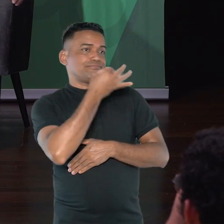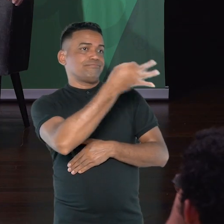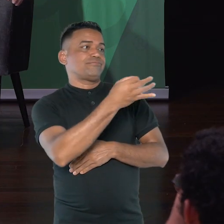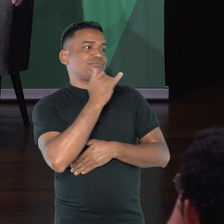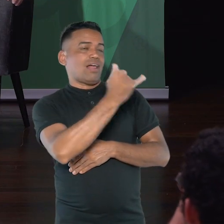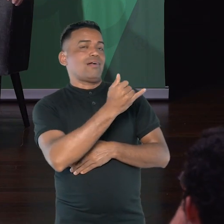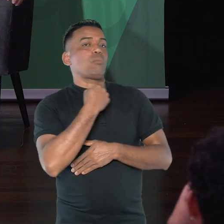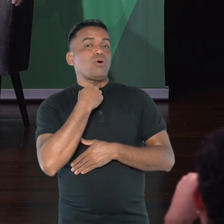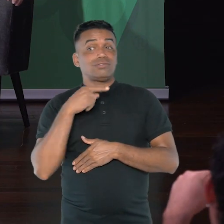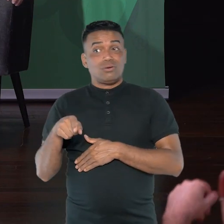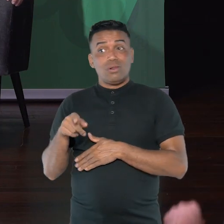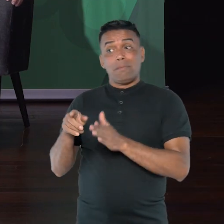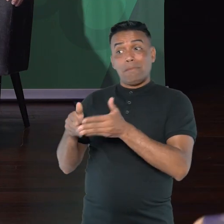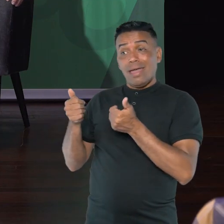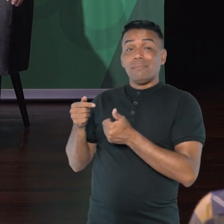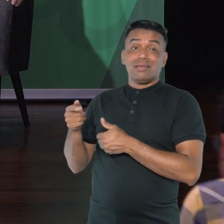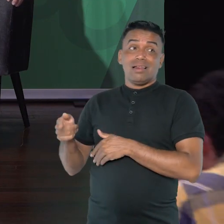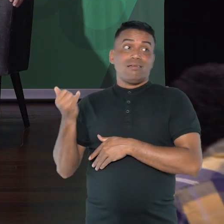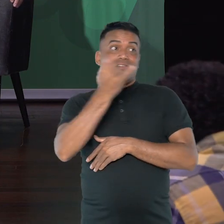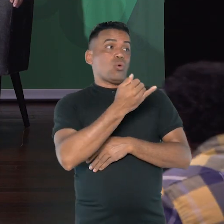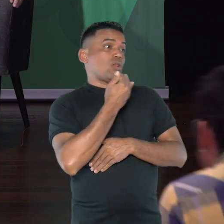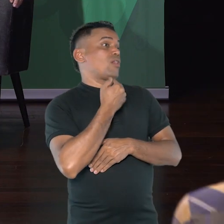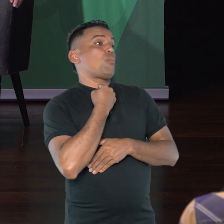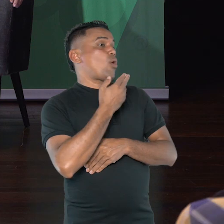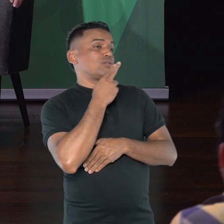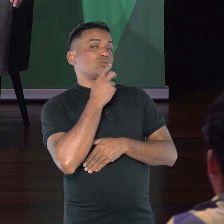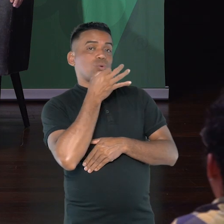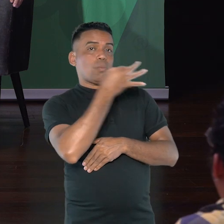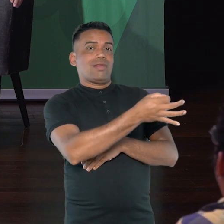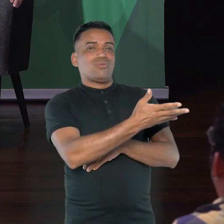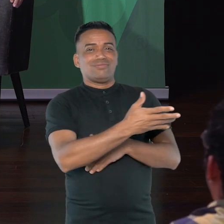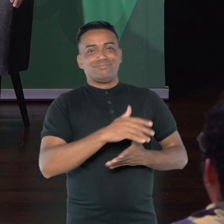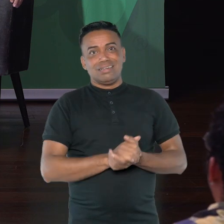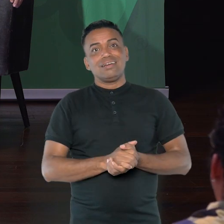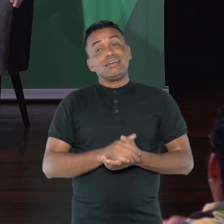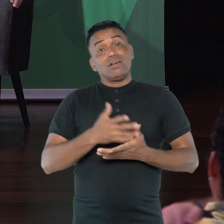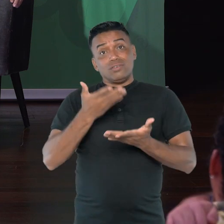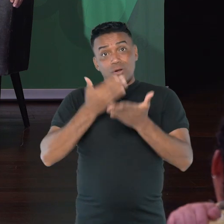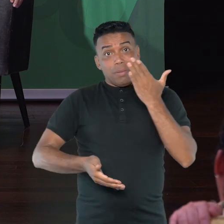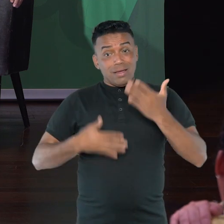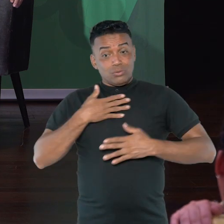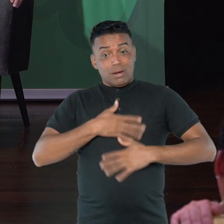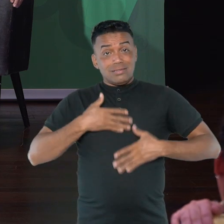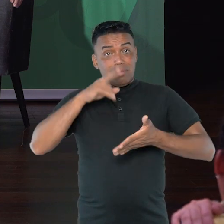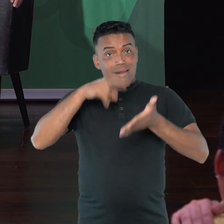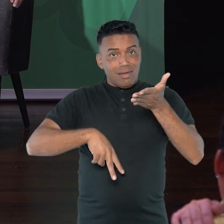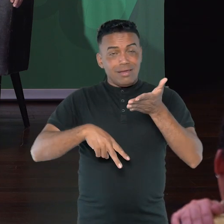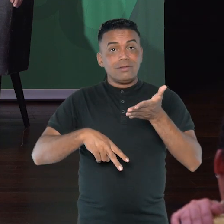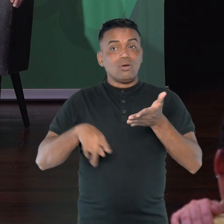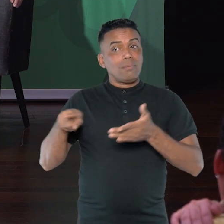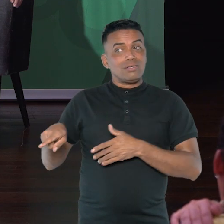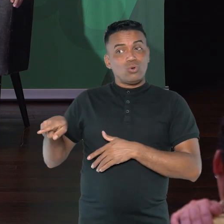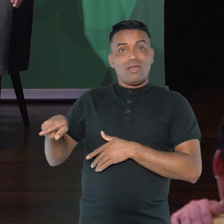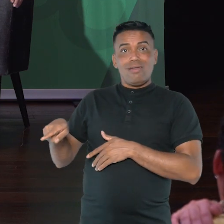E aí, o que eu posso revelar, até para não perder o prazer, espero que vocês não percam o prazer da leitura, é que o